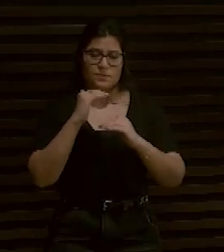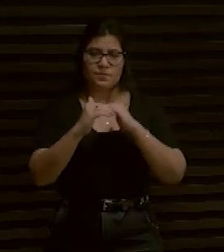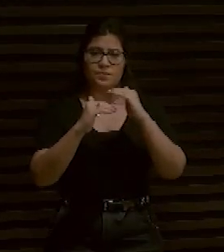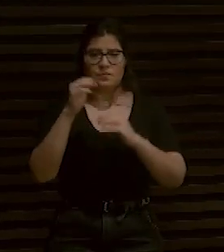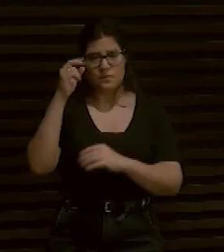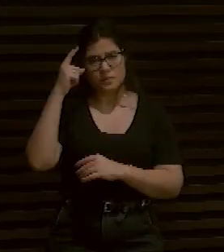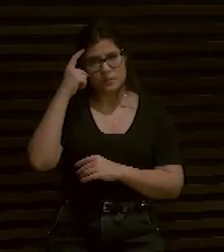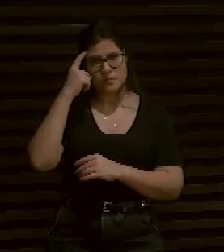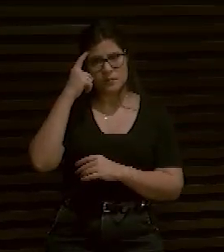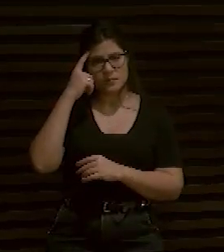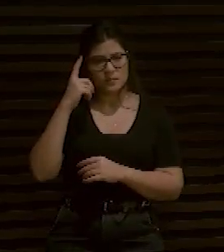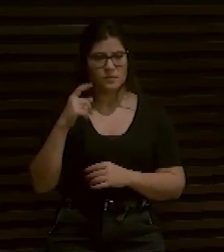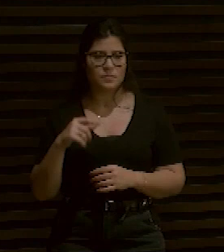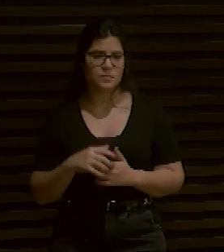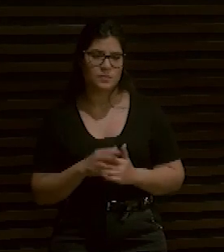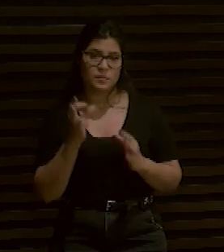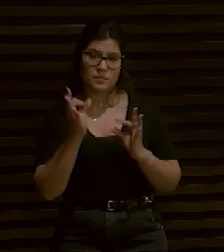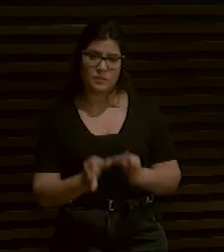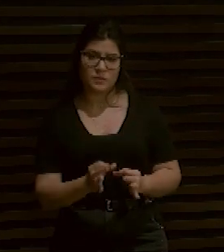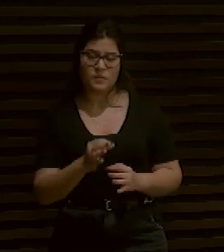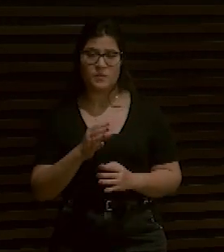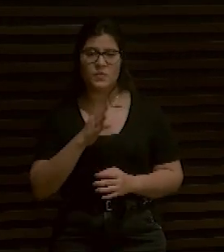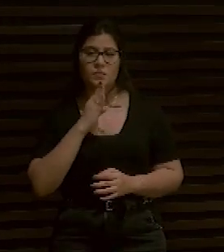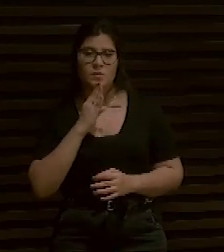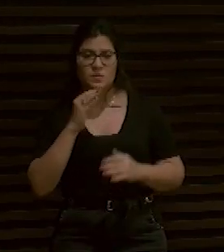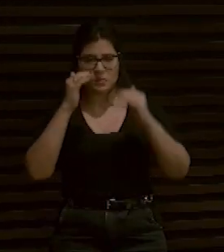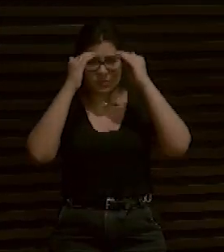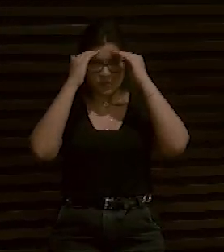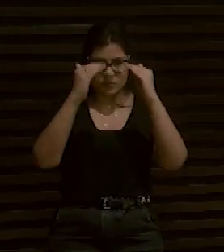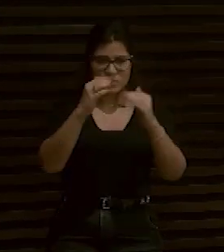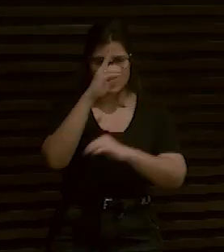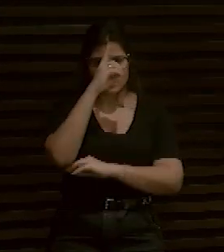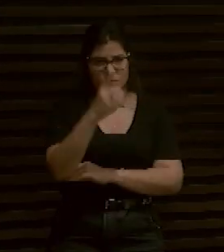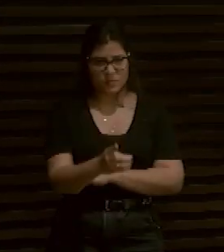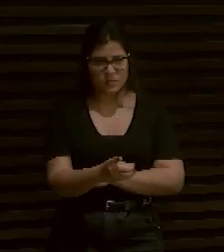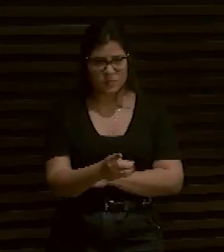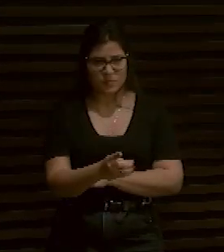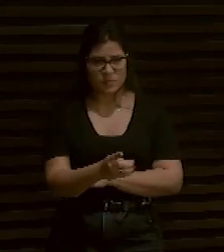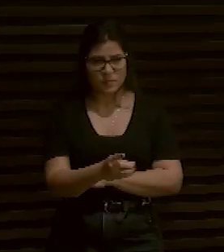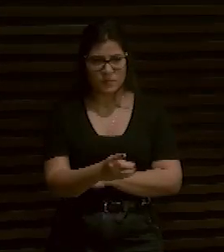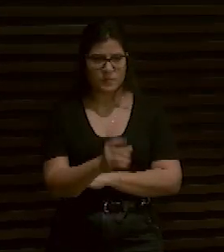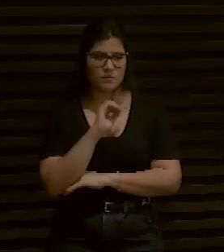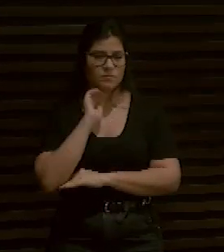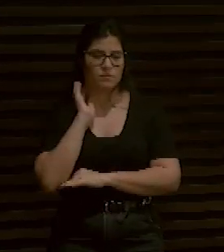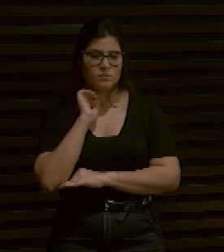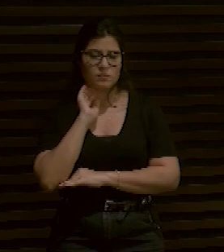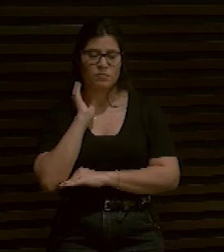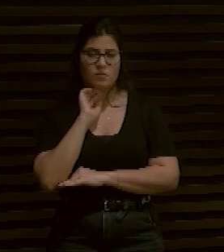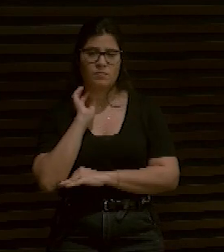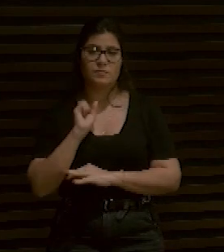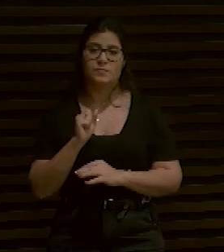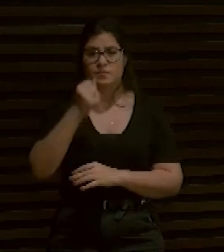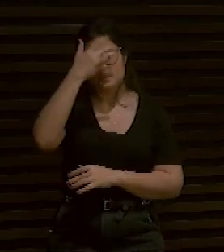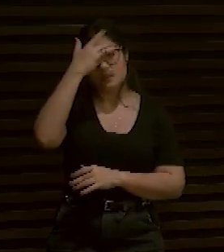entre conhecer e guardar os mandamentos, agora ele vai chegar no ápice dessa estrutura lógica aqui, que é quando ele vai falar que quem